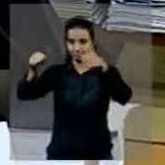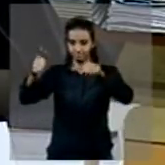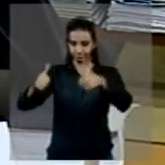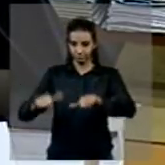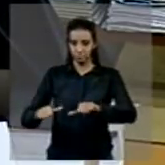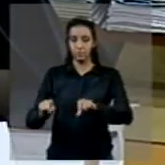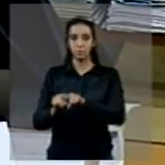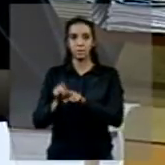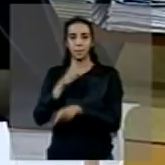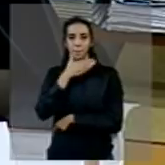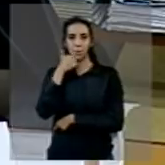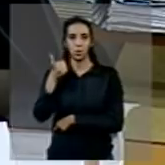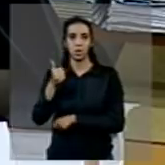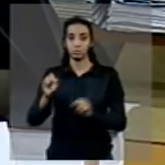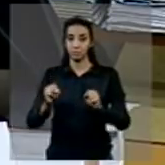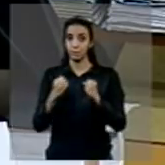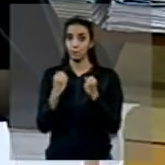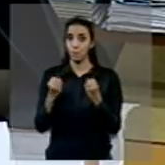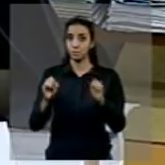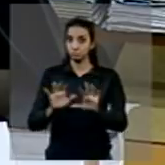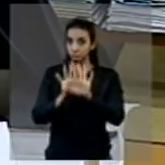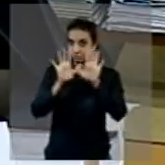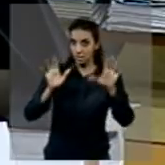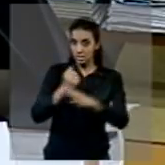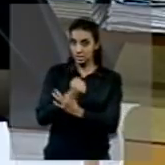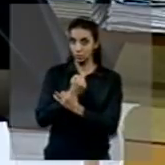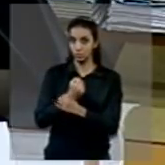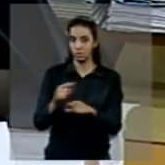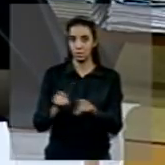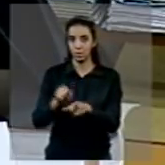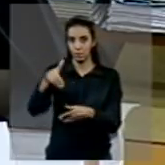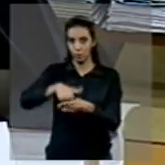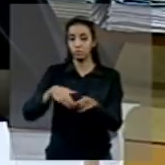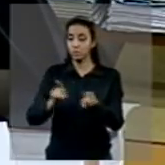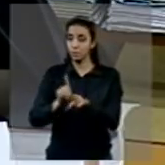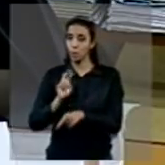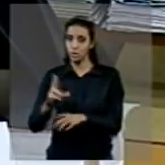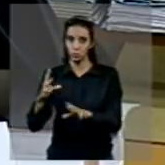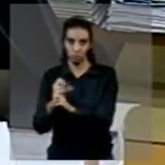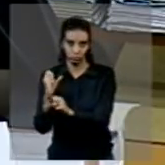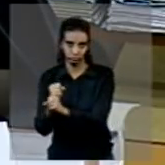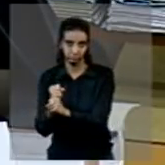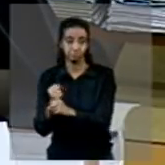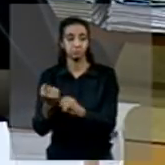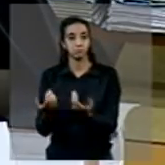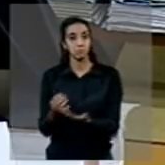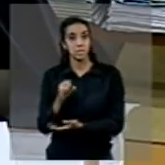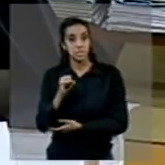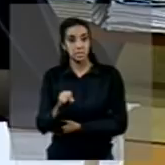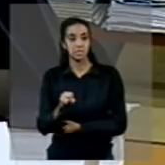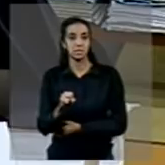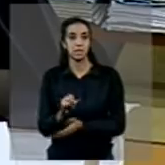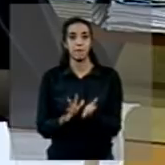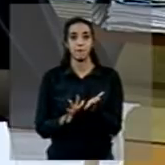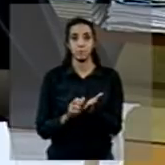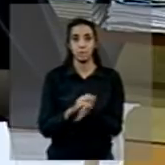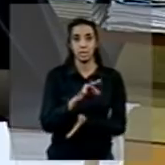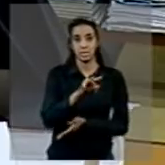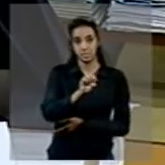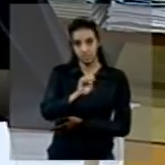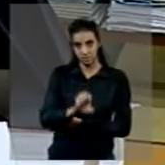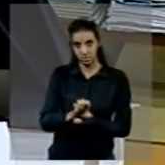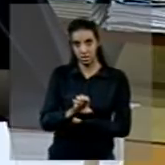transparência e a segurança das votações e dos resultados. De todo modo, se por um lado os dados da Justiça Eleitoral